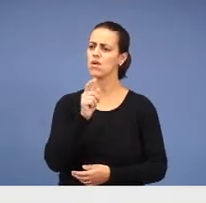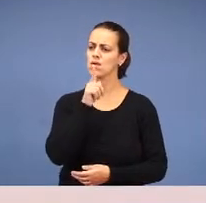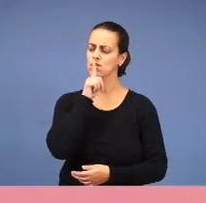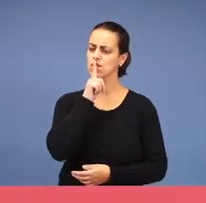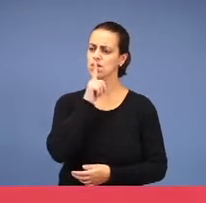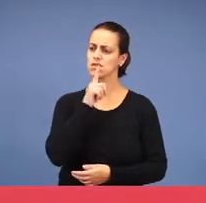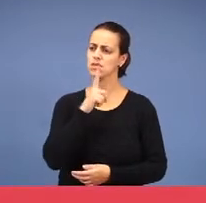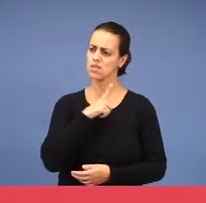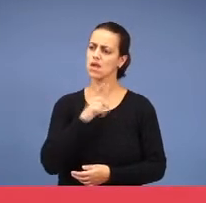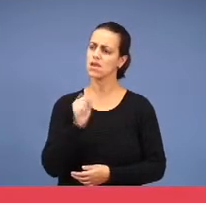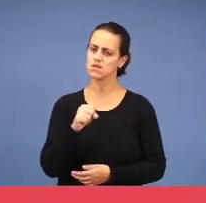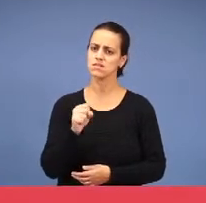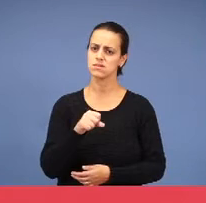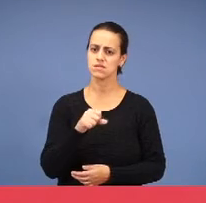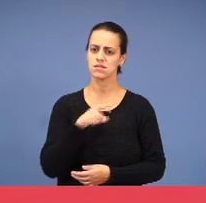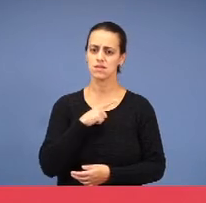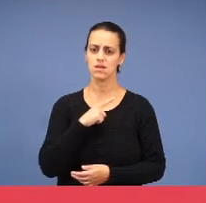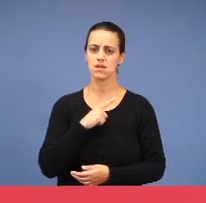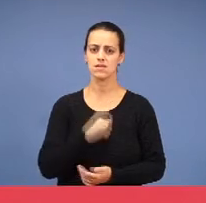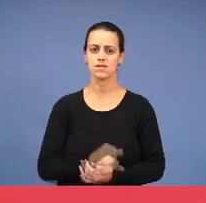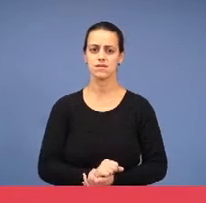Tem, sim. Claro que tem.